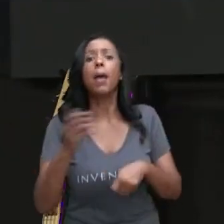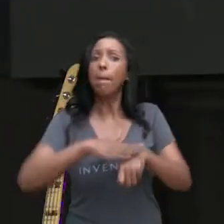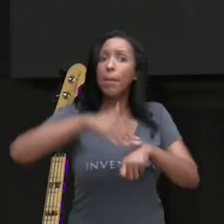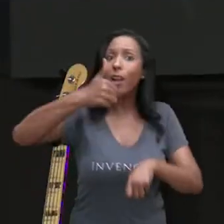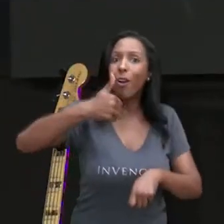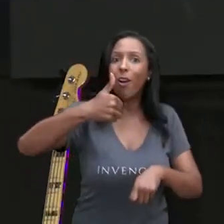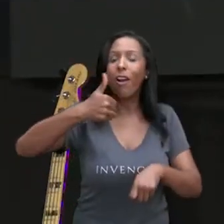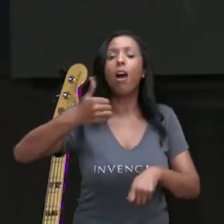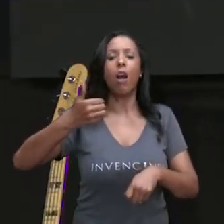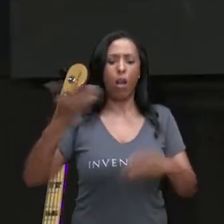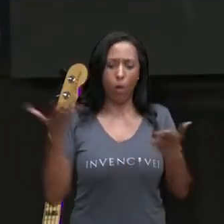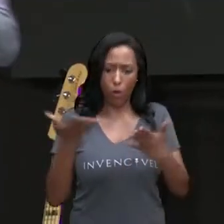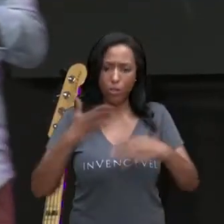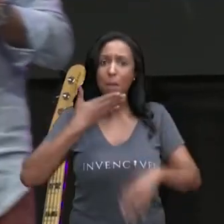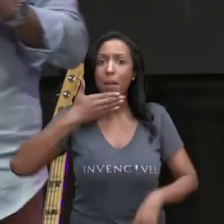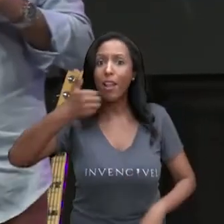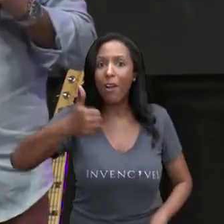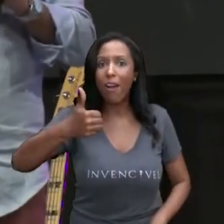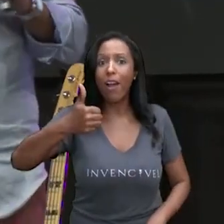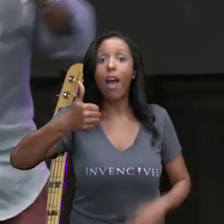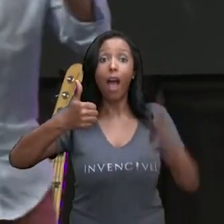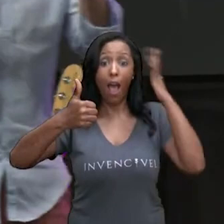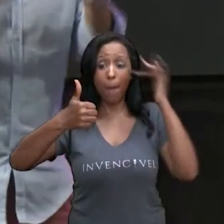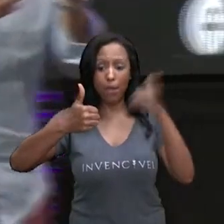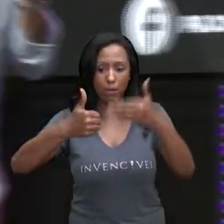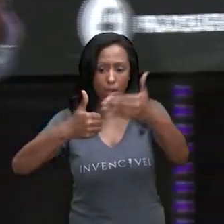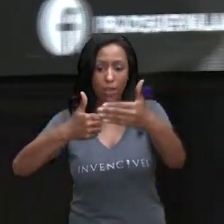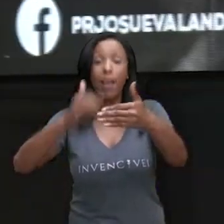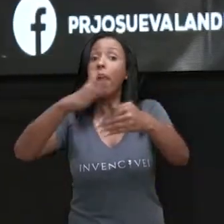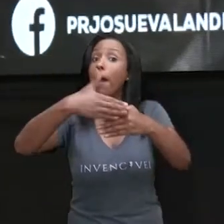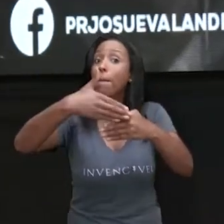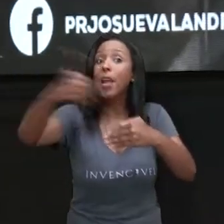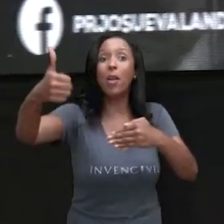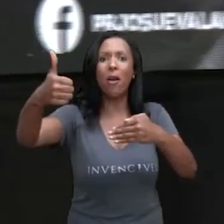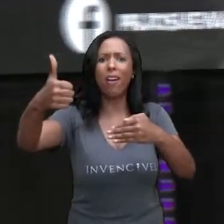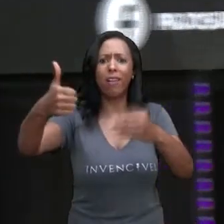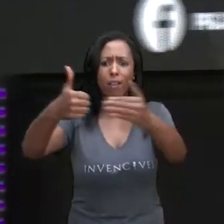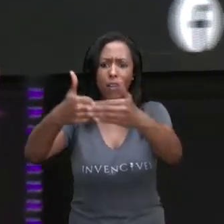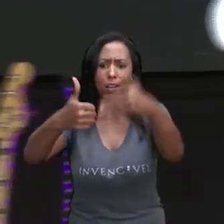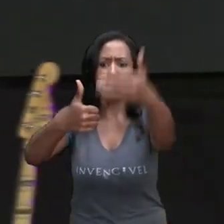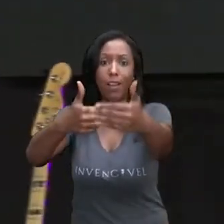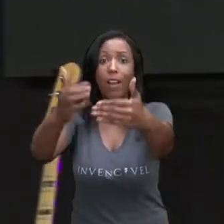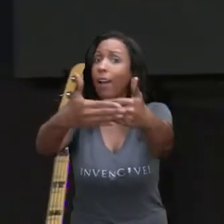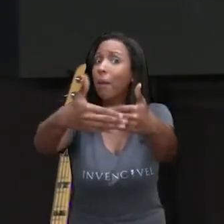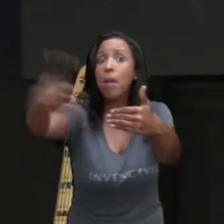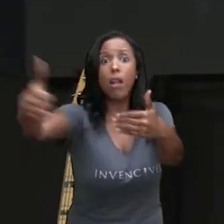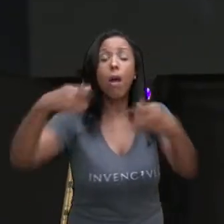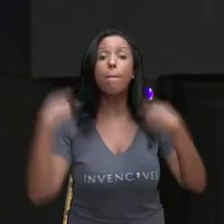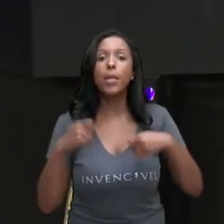amanhã serei ainda melhor. Tem que ser assim a nossa filosofia de vida, pautado na